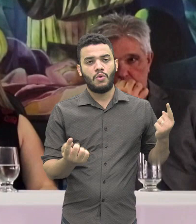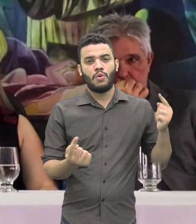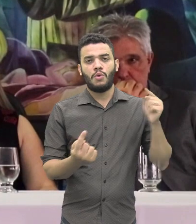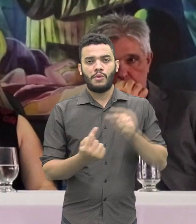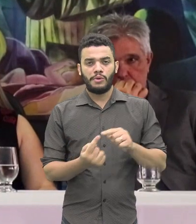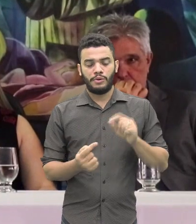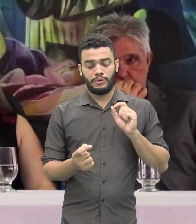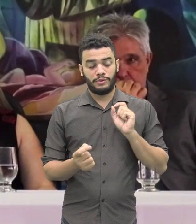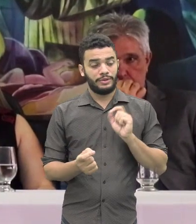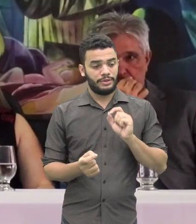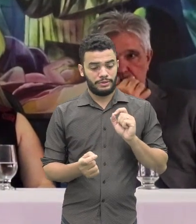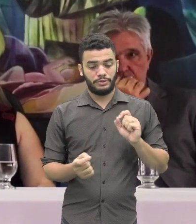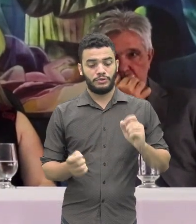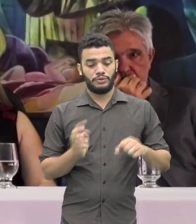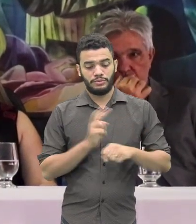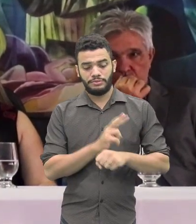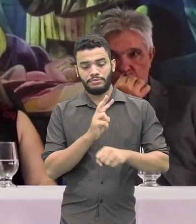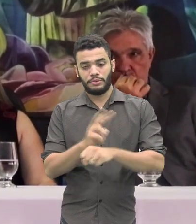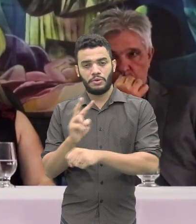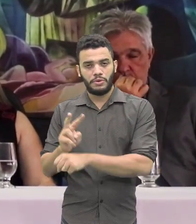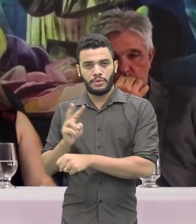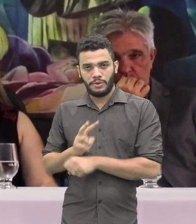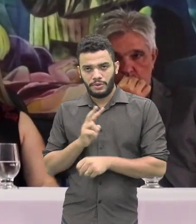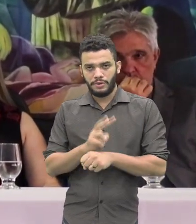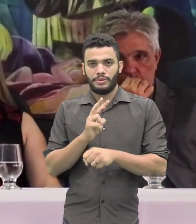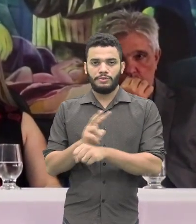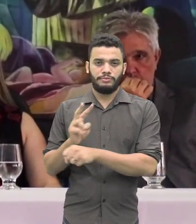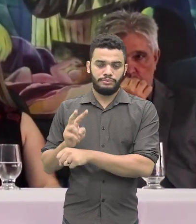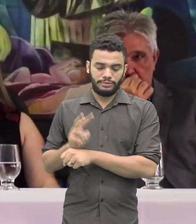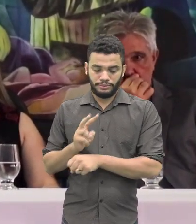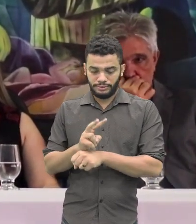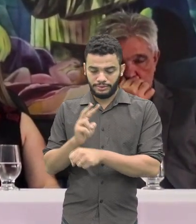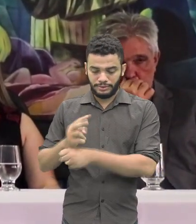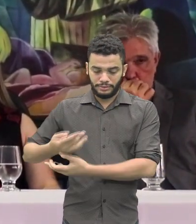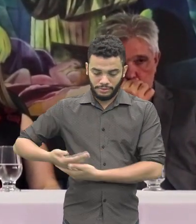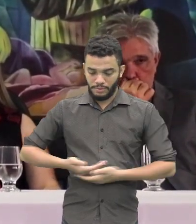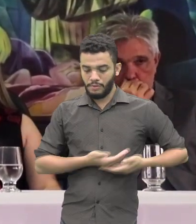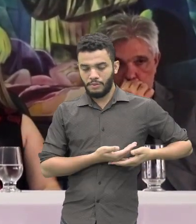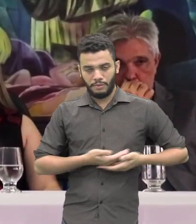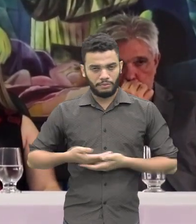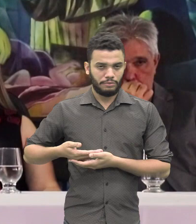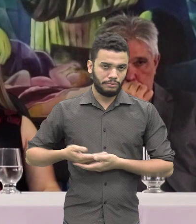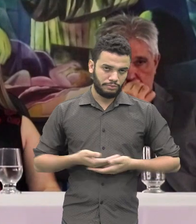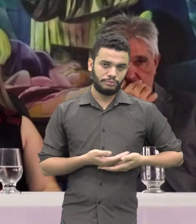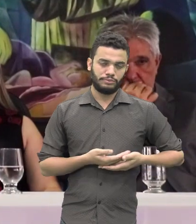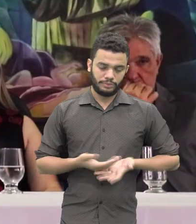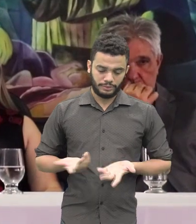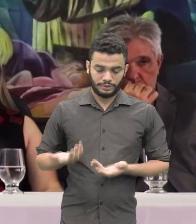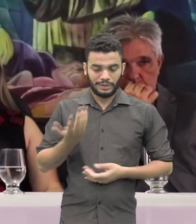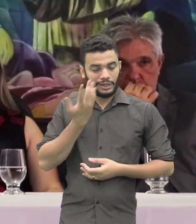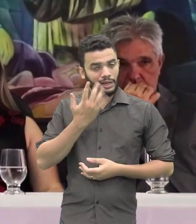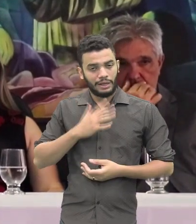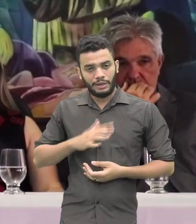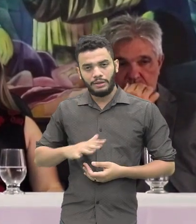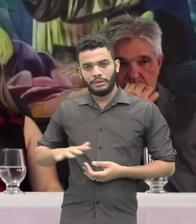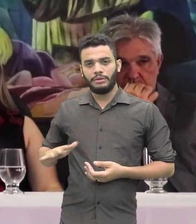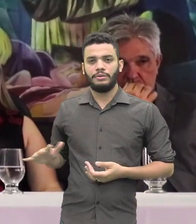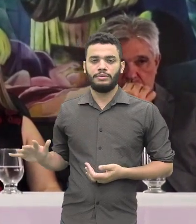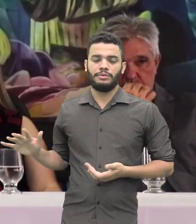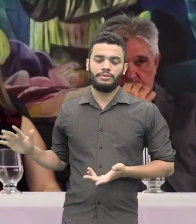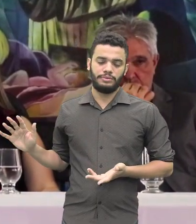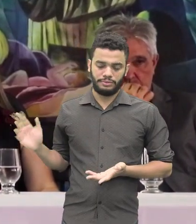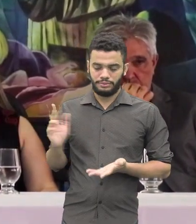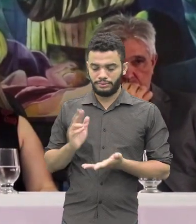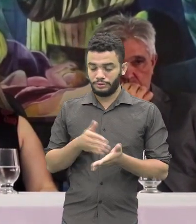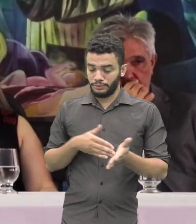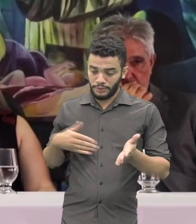tínhamos utis pediátricas né A gente só tinha né o natal e agora já temos vamos agora